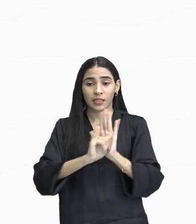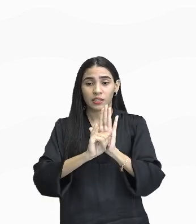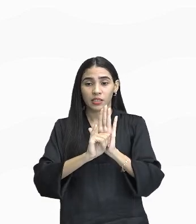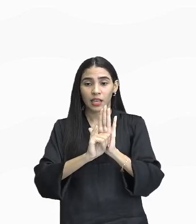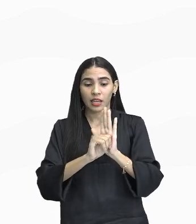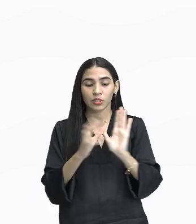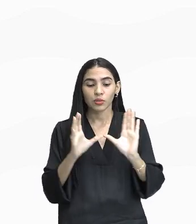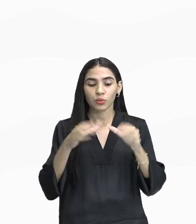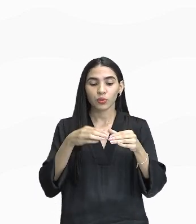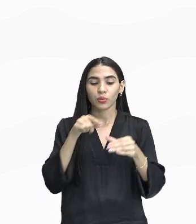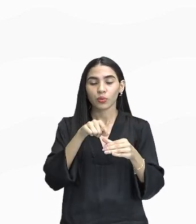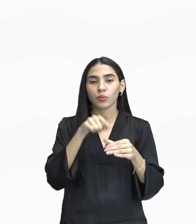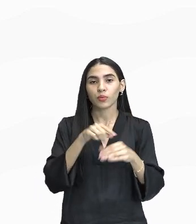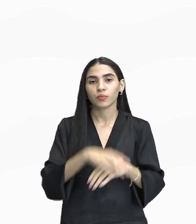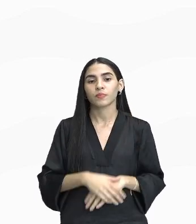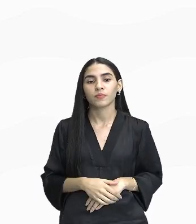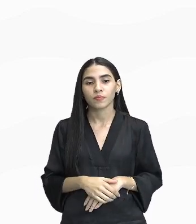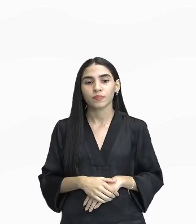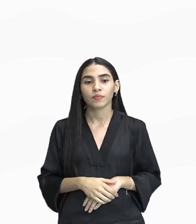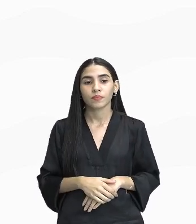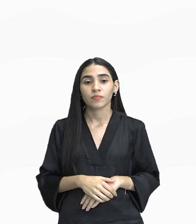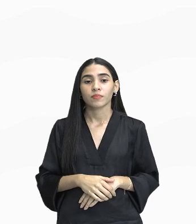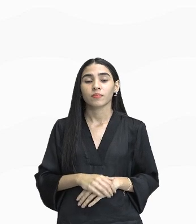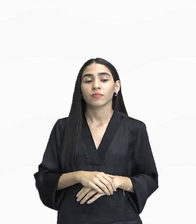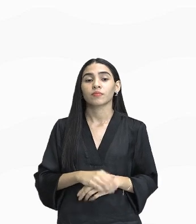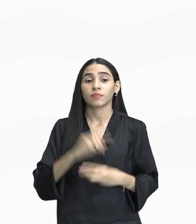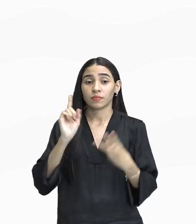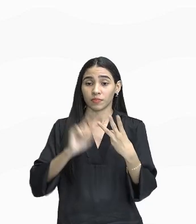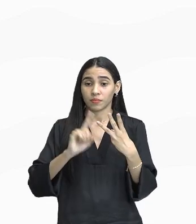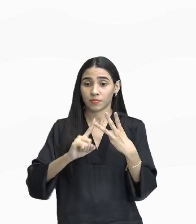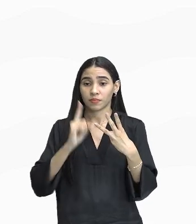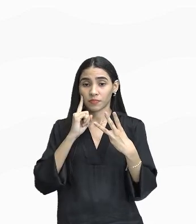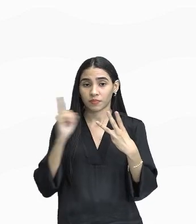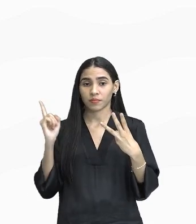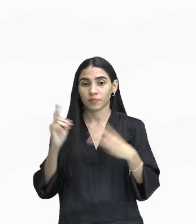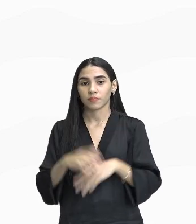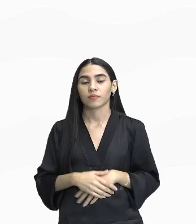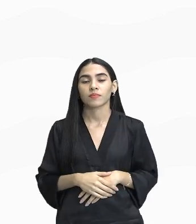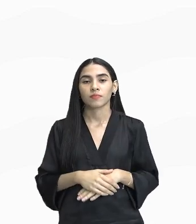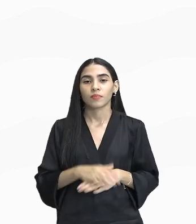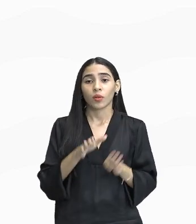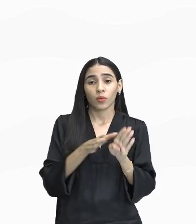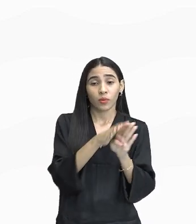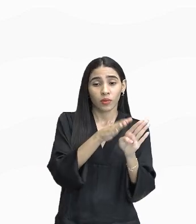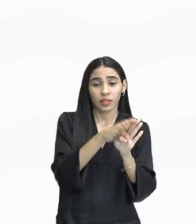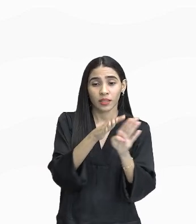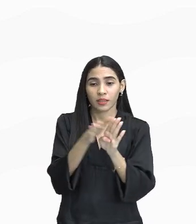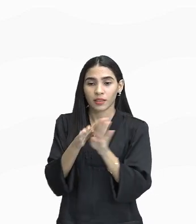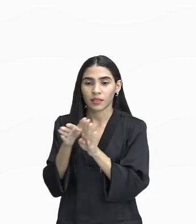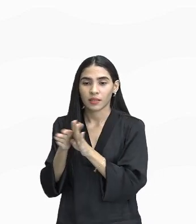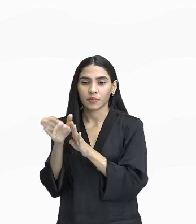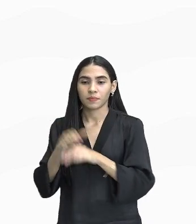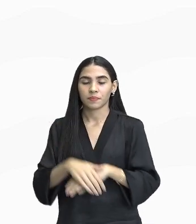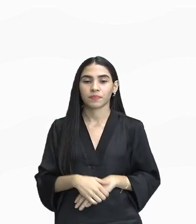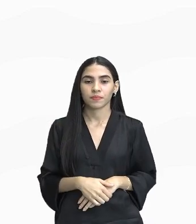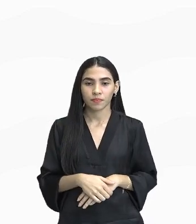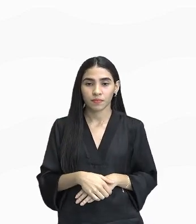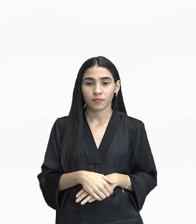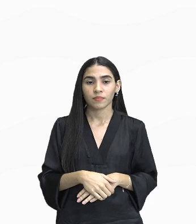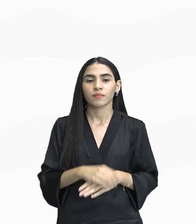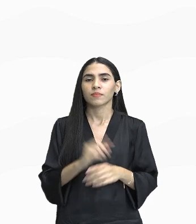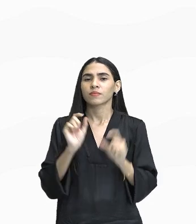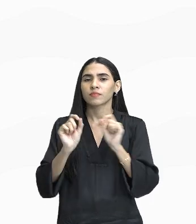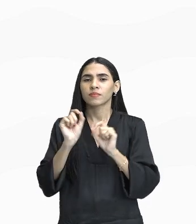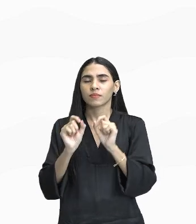daquele grupo, Exatamente. professor. E aí vem a função número 3, né? Que é a função de quê? De orientação. O que